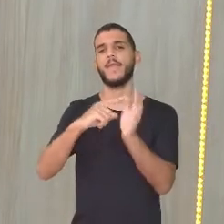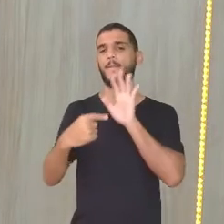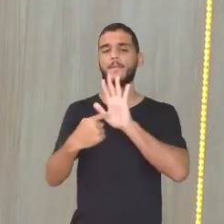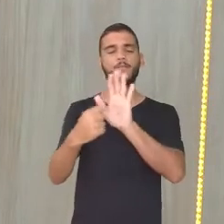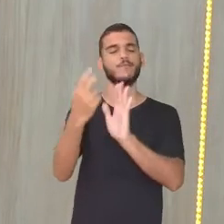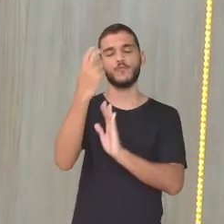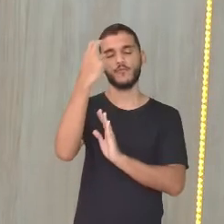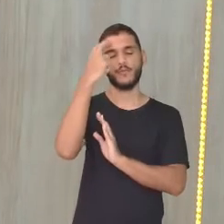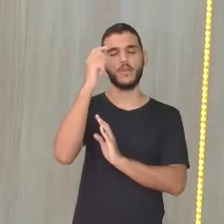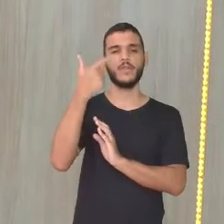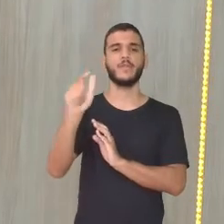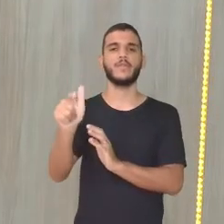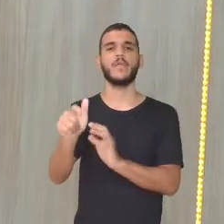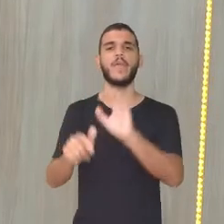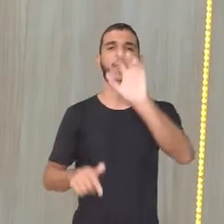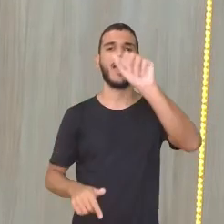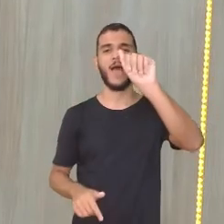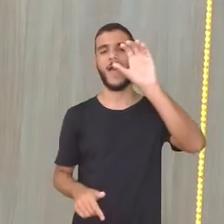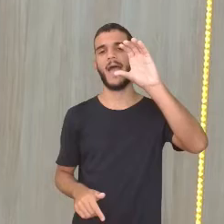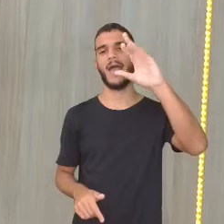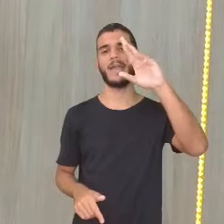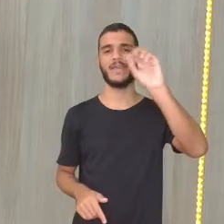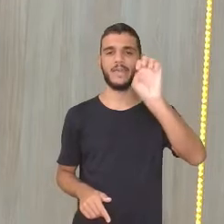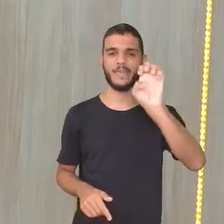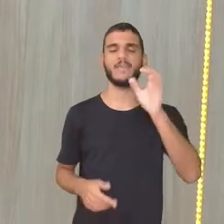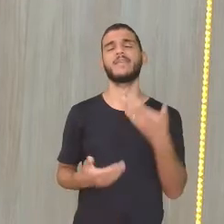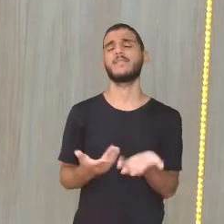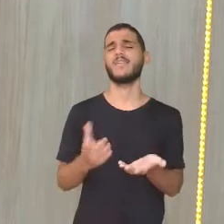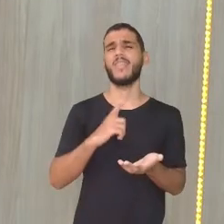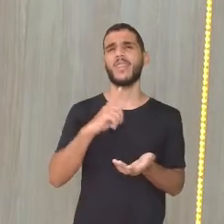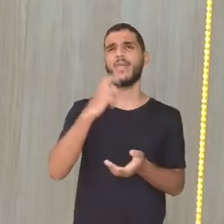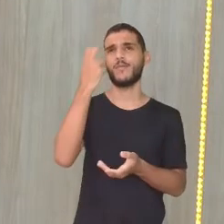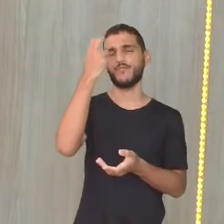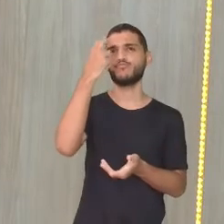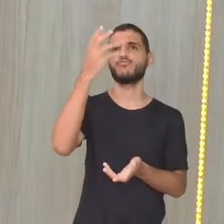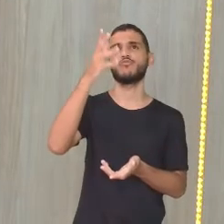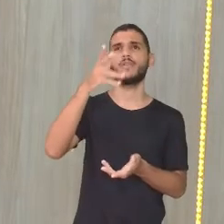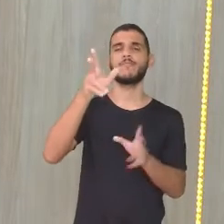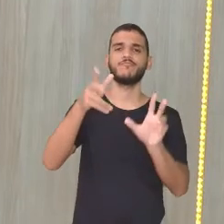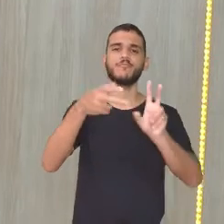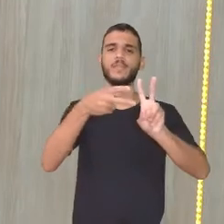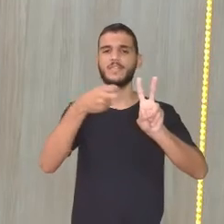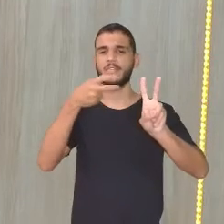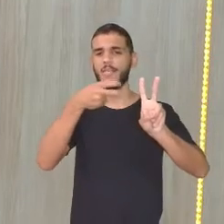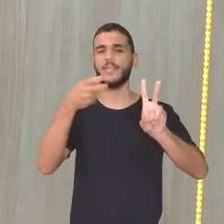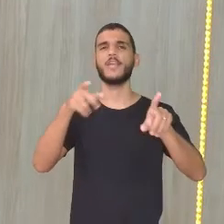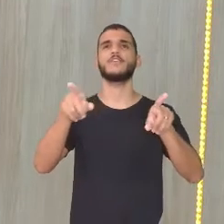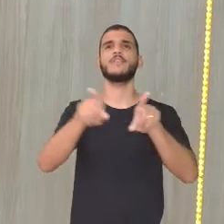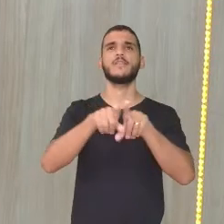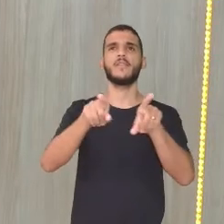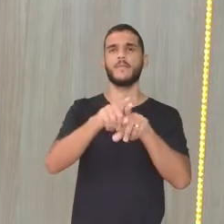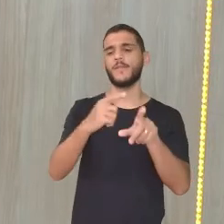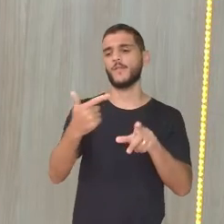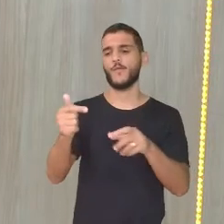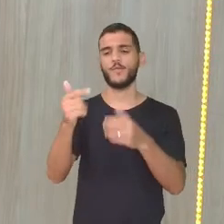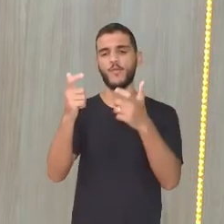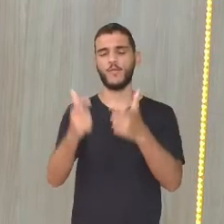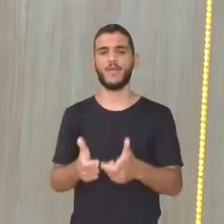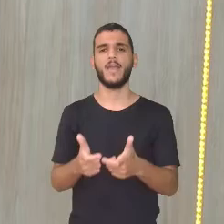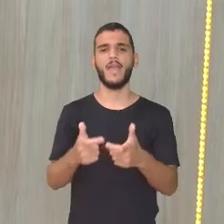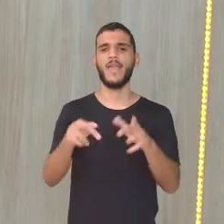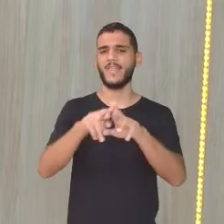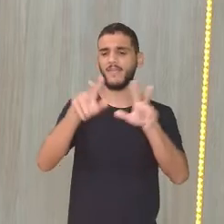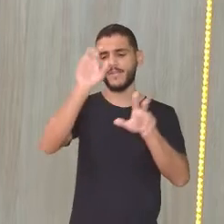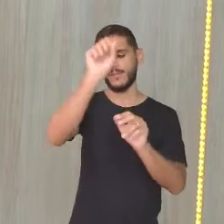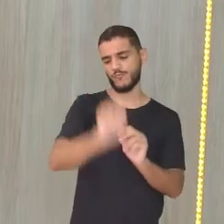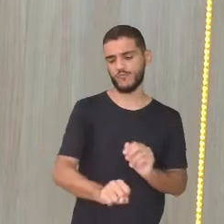tem muita coisa, né? Principalmente cultura indígena, ribeirinha, que é diferente lá no sul. Percebe?